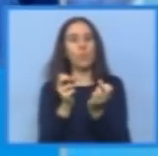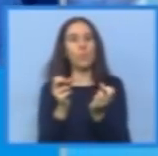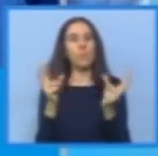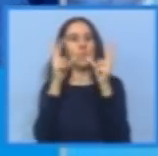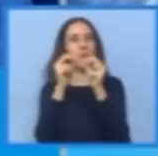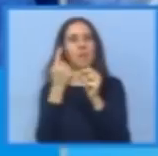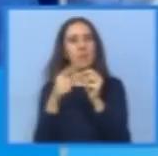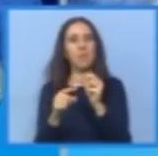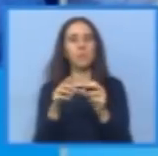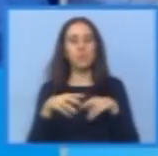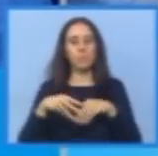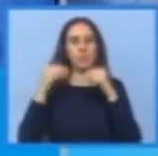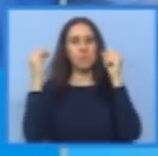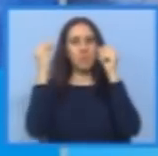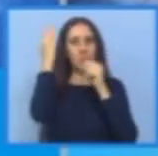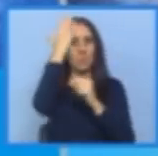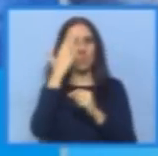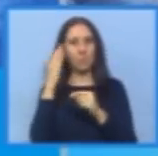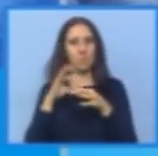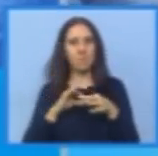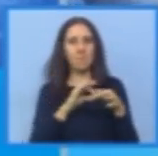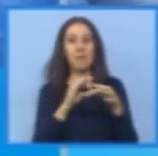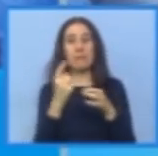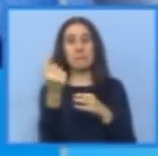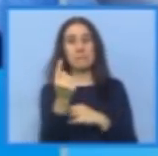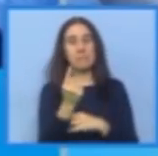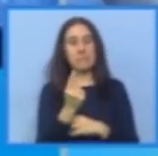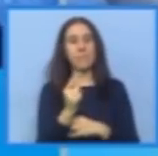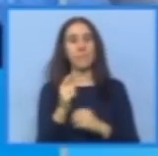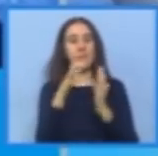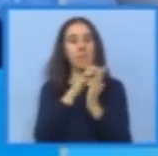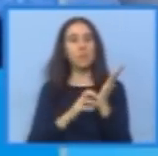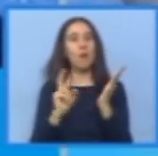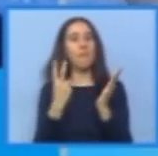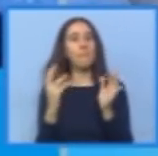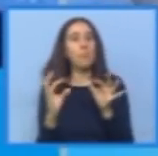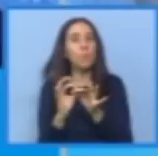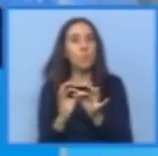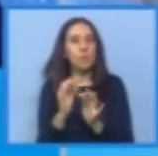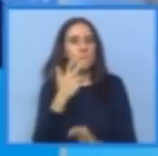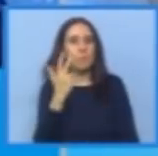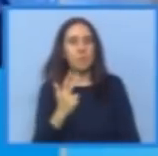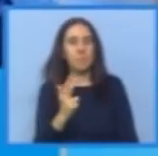Santo. E ele une completamente os dois textos. Mas logo a seguir,